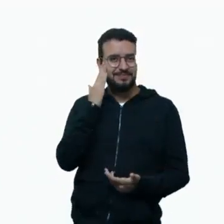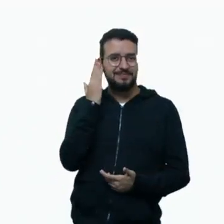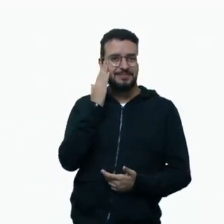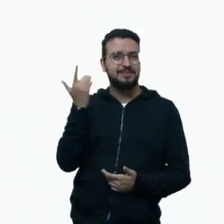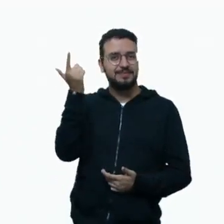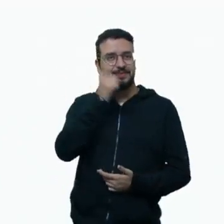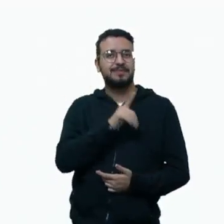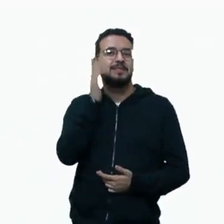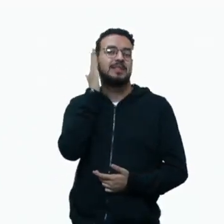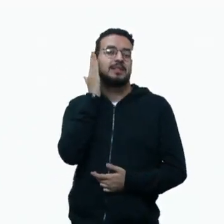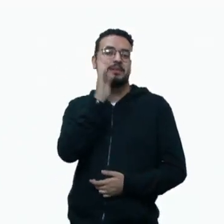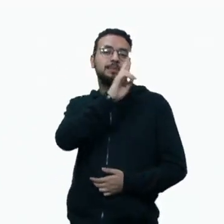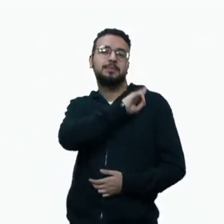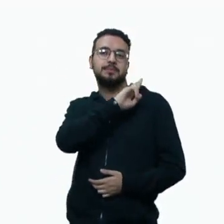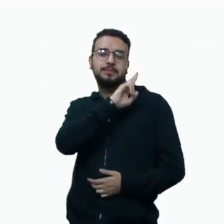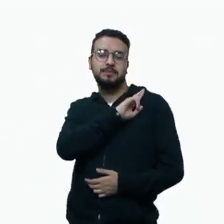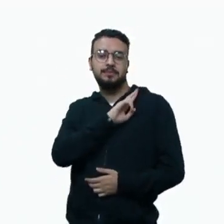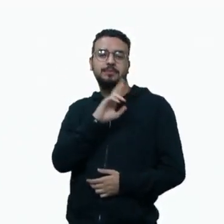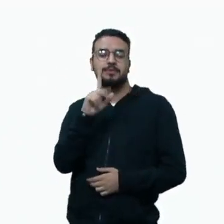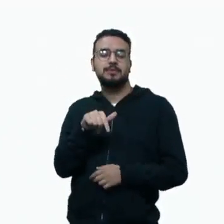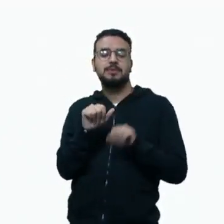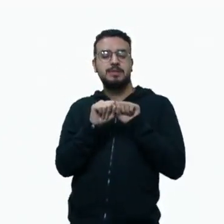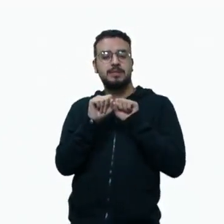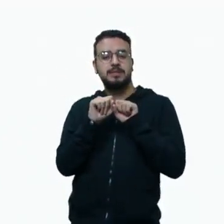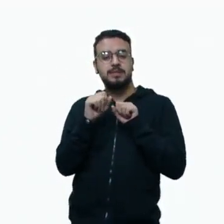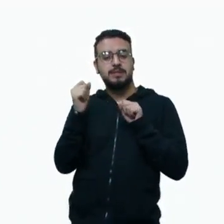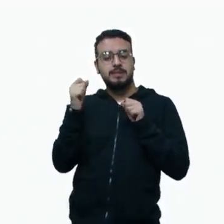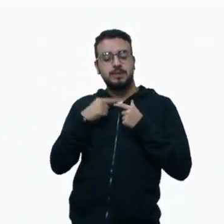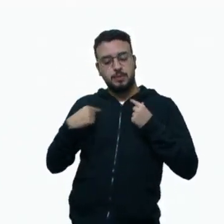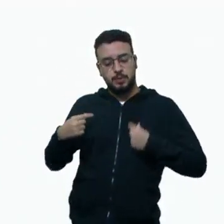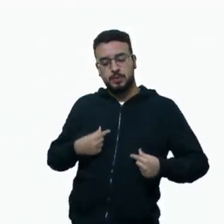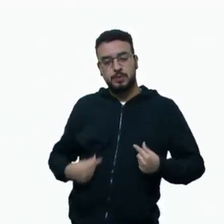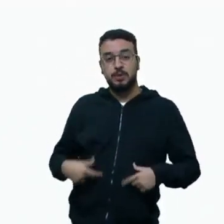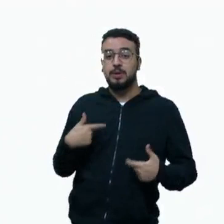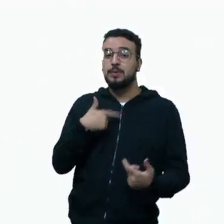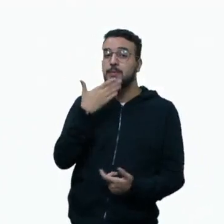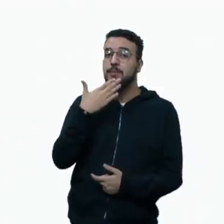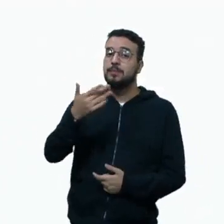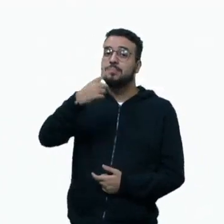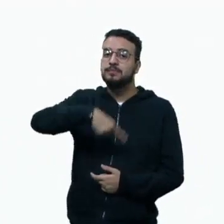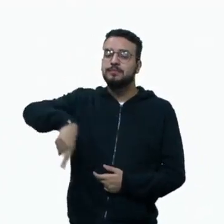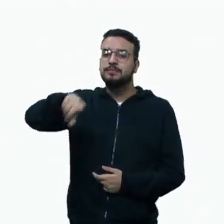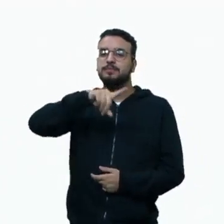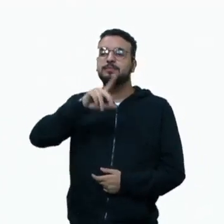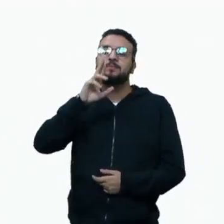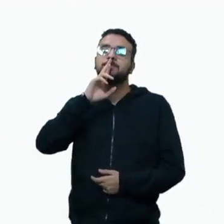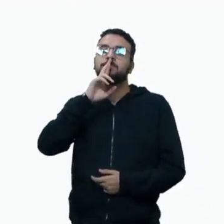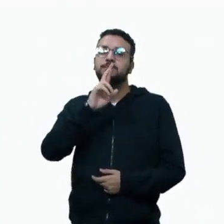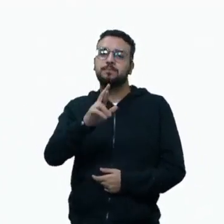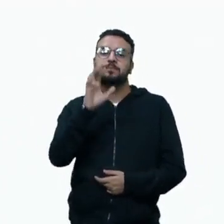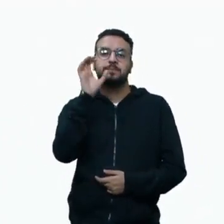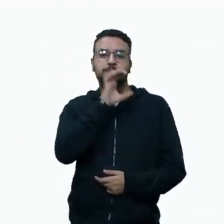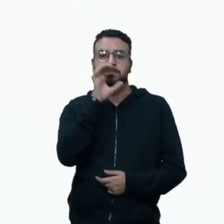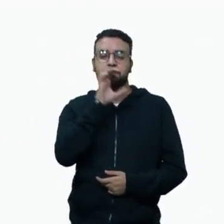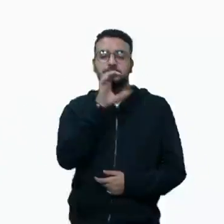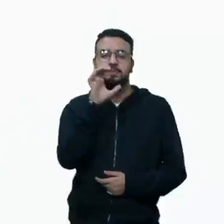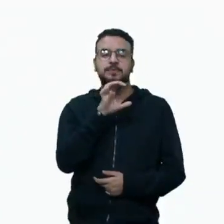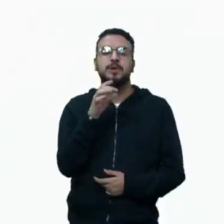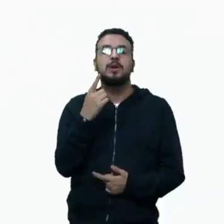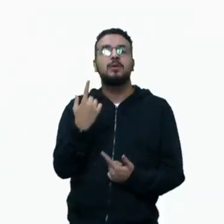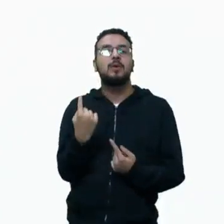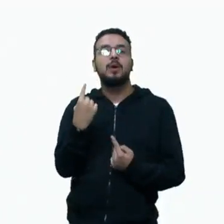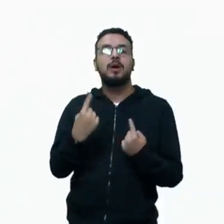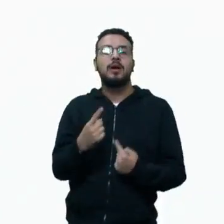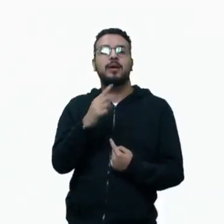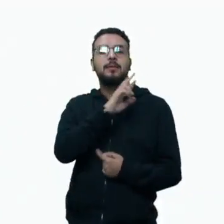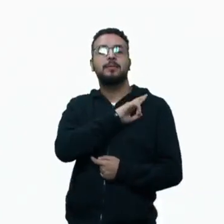as funções do sistema circulatório? Então, eu peço para você que está participando dessa aula, responde aí rapidinho quais são as funções do